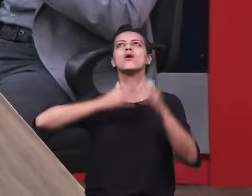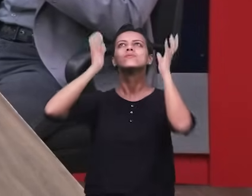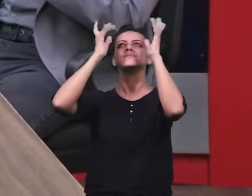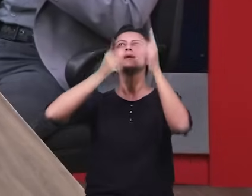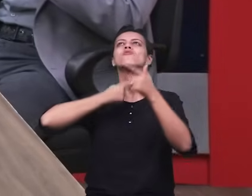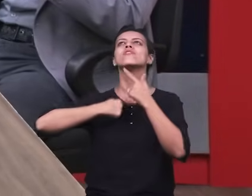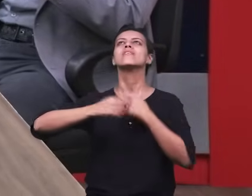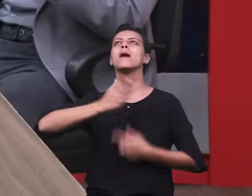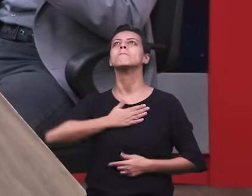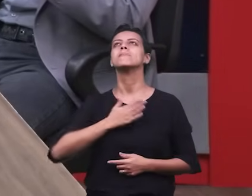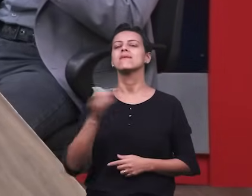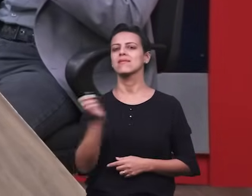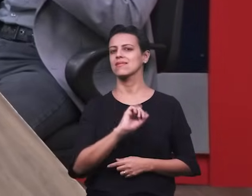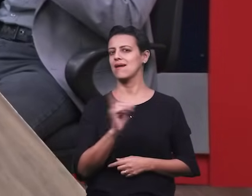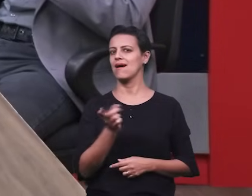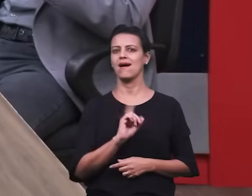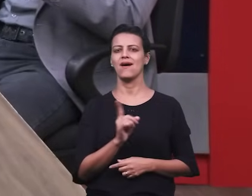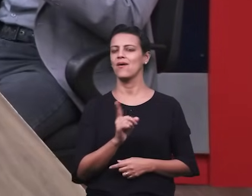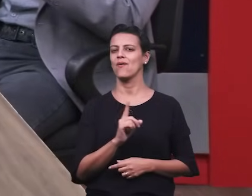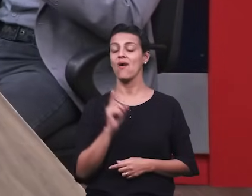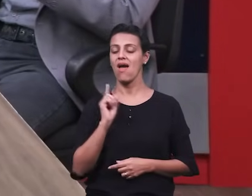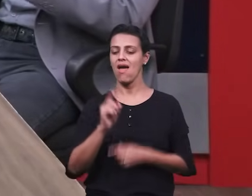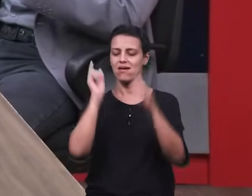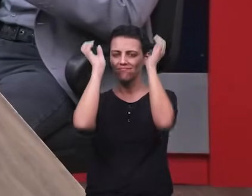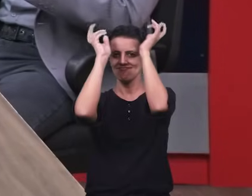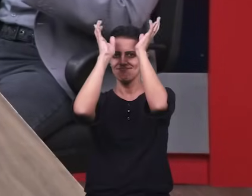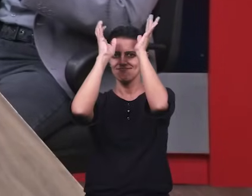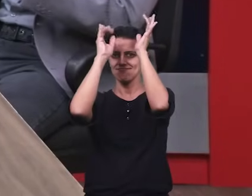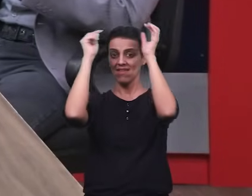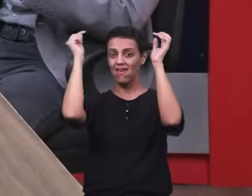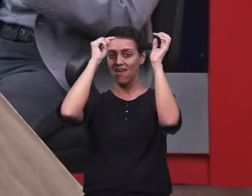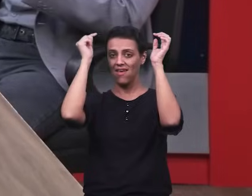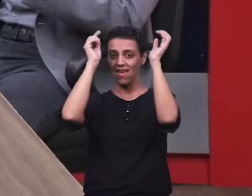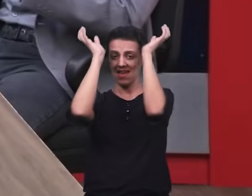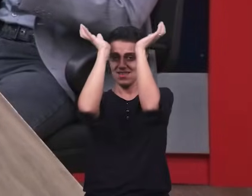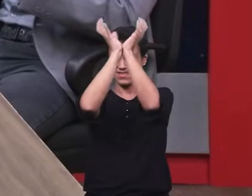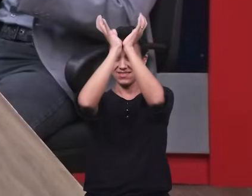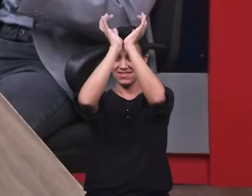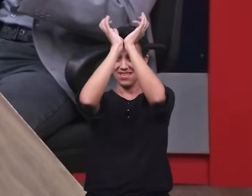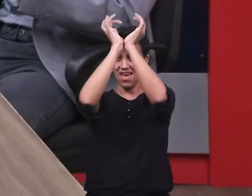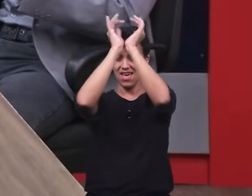depende do desejo de qualquer outro membro do corpo. Então, o cérebro ele